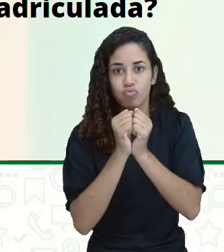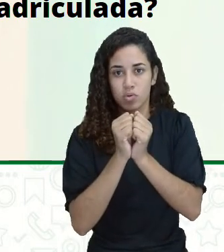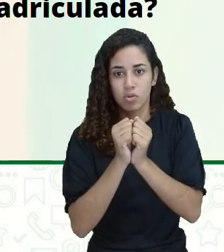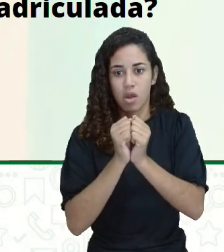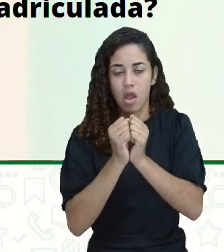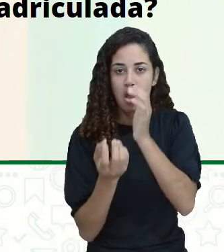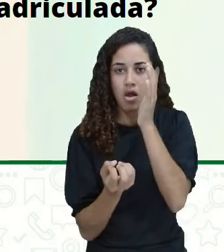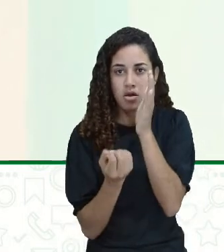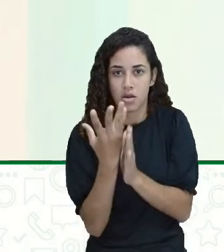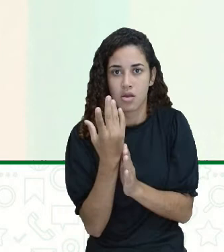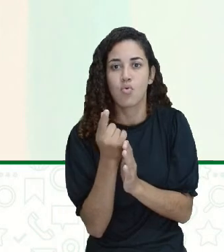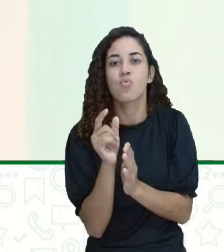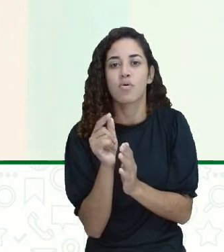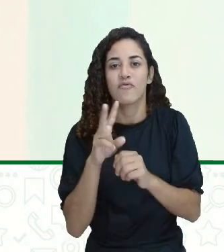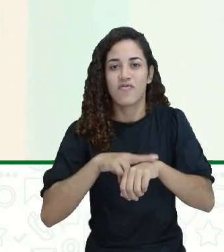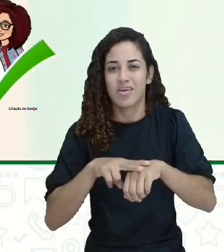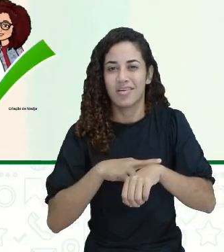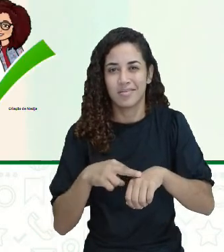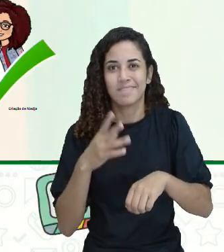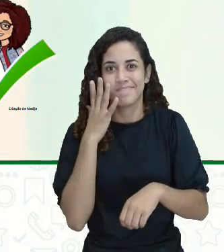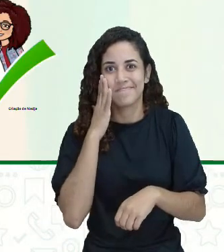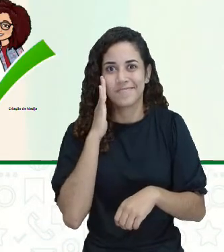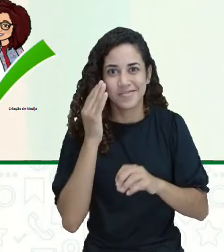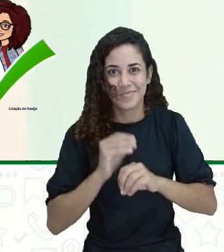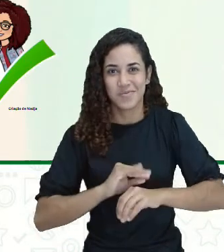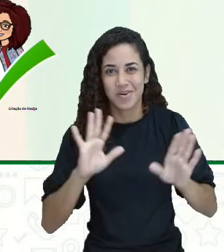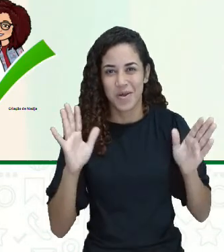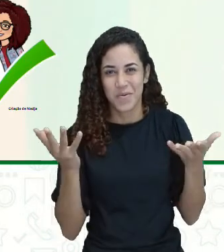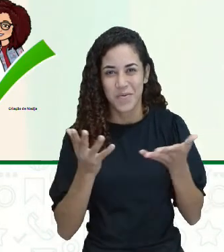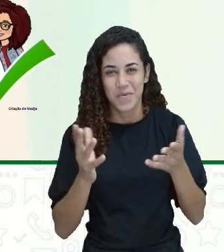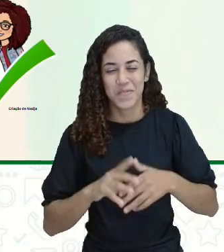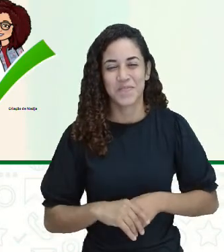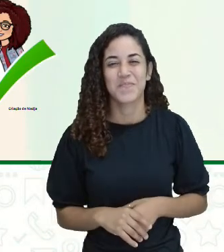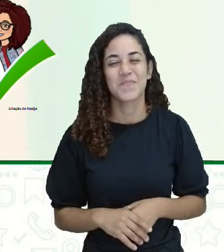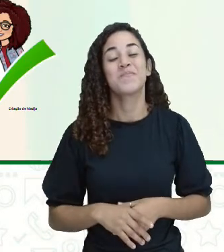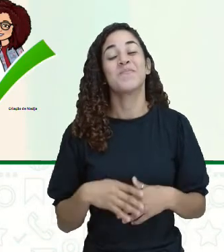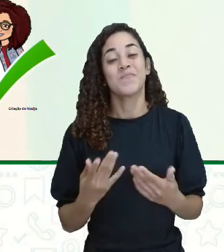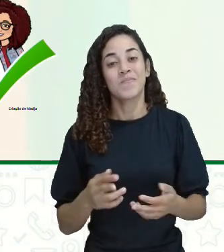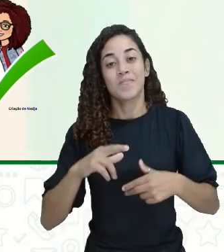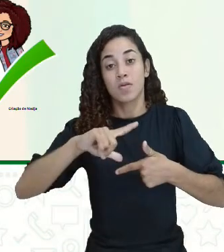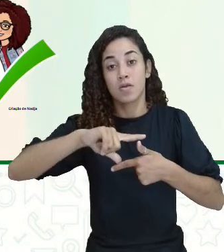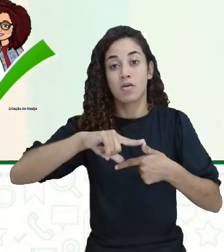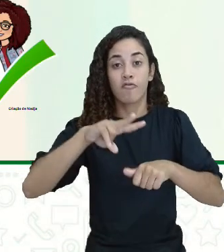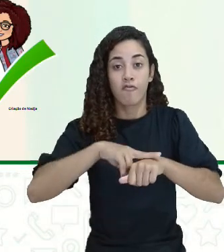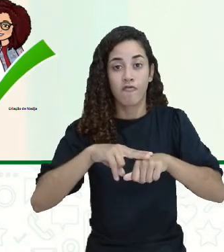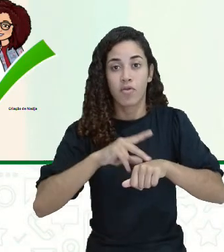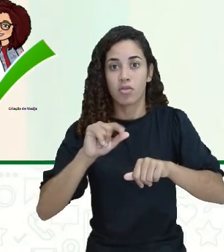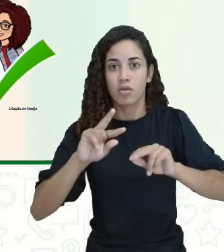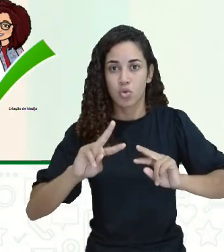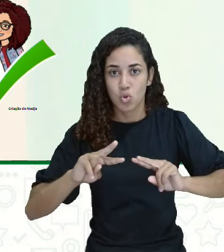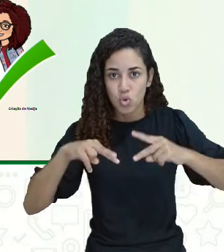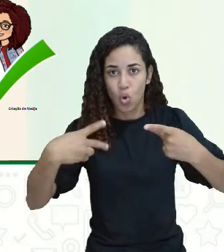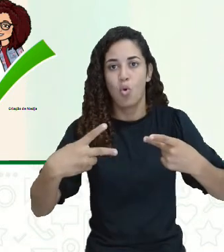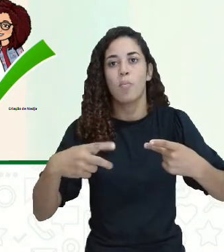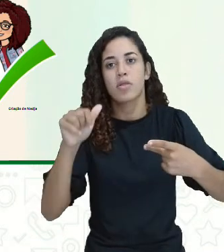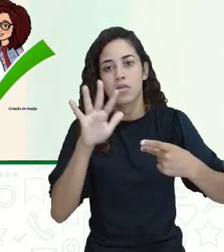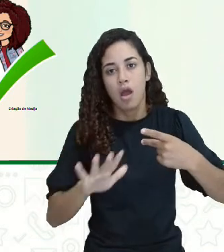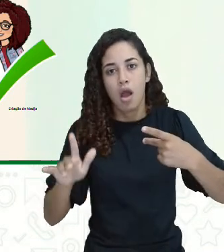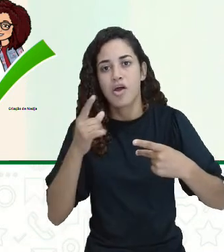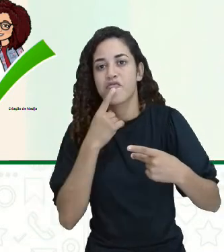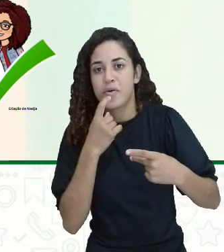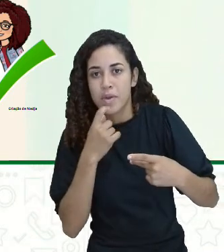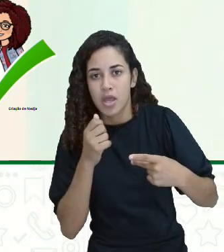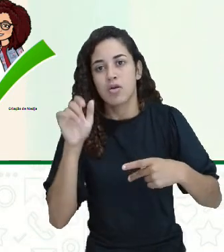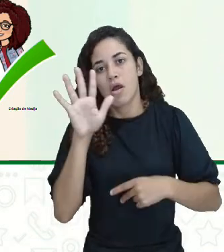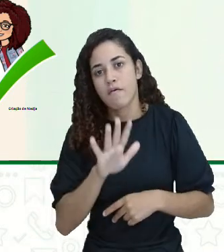Hã? Eu acho que ficou bem claro, né? Então, o retângulo verde tem o dobro da área do retângulo